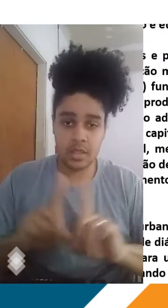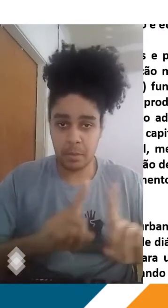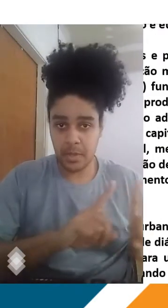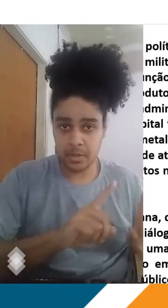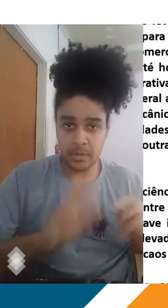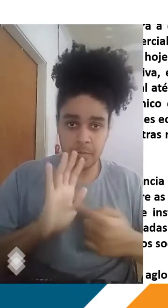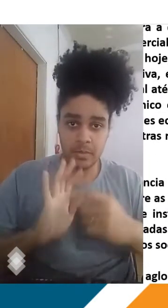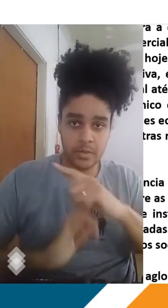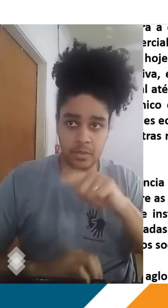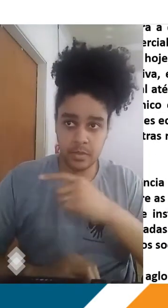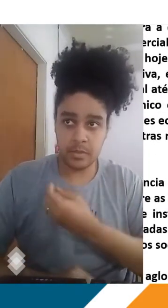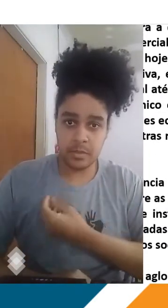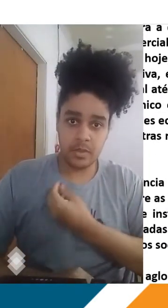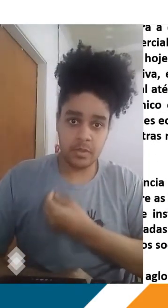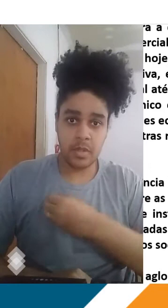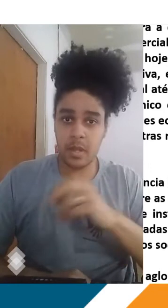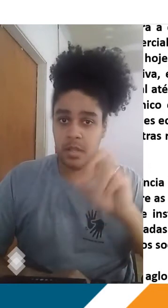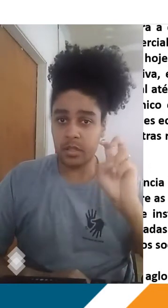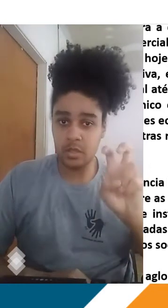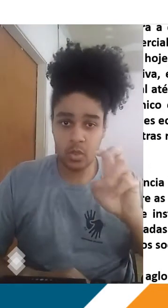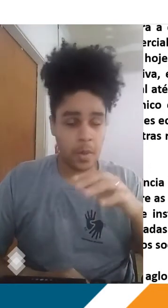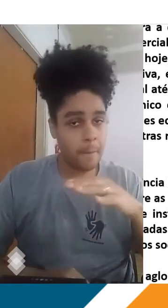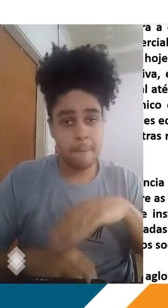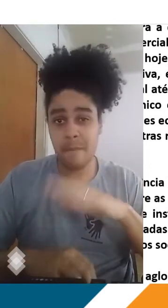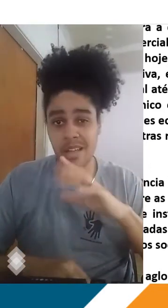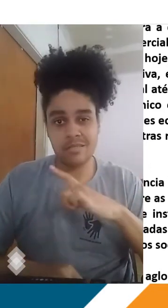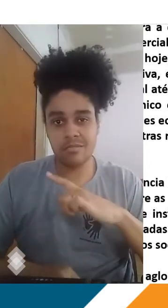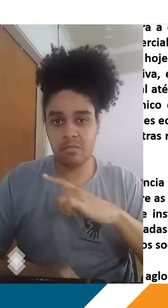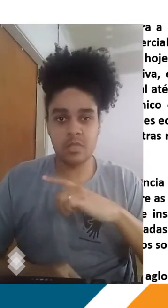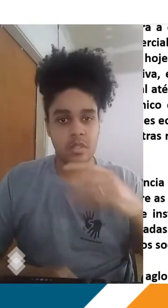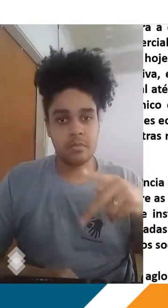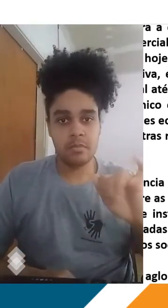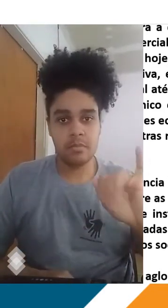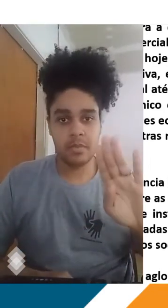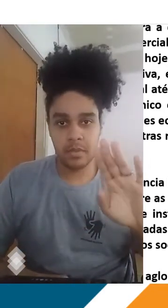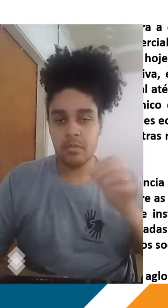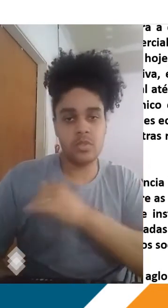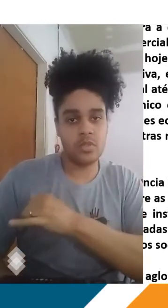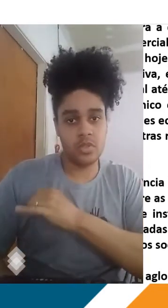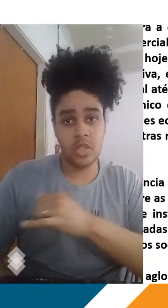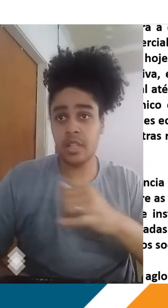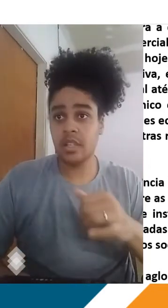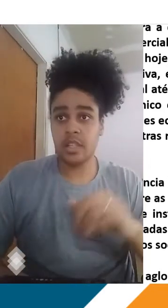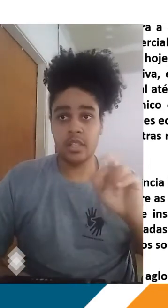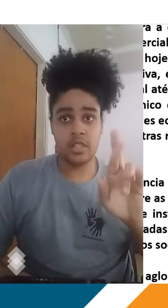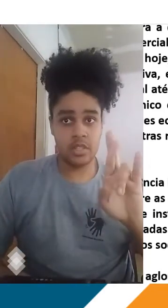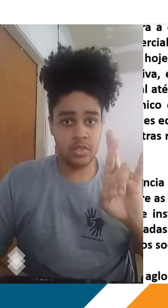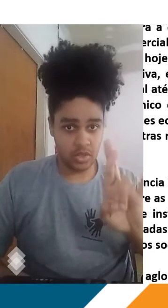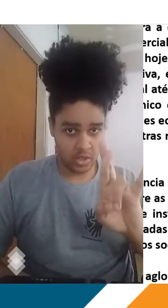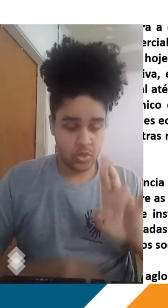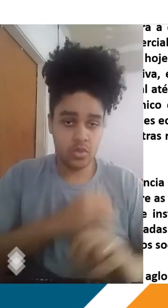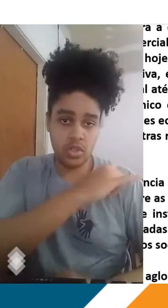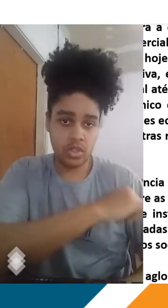que evidencia isso, por exemplo, é a participação dos 5 maiores municípios em PIB no estado do Rio de Janeiro. Vamos lá. Rio de Janeiro é